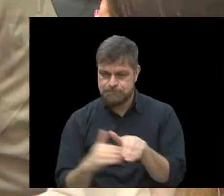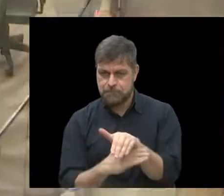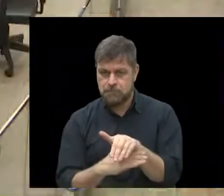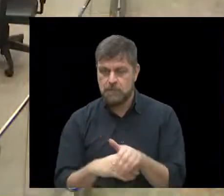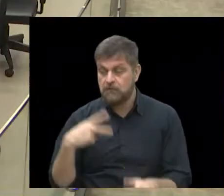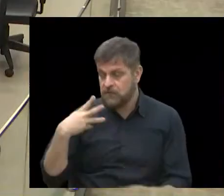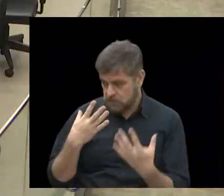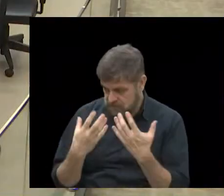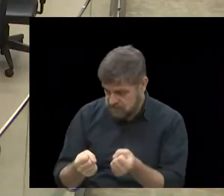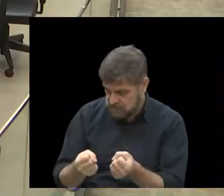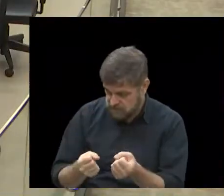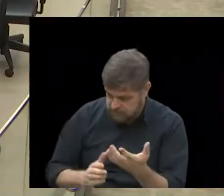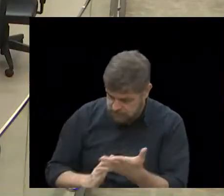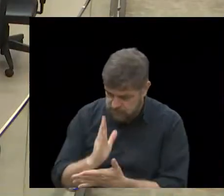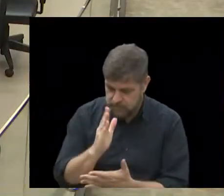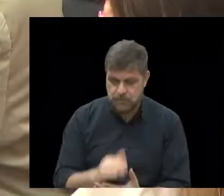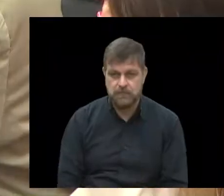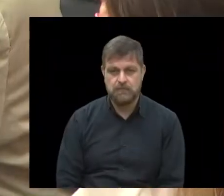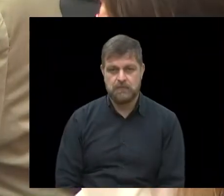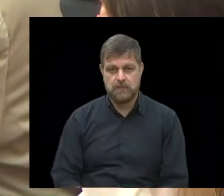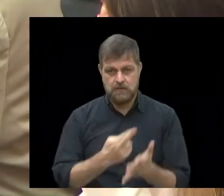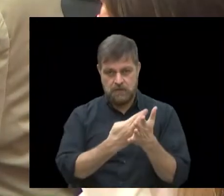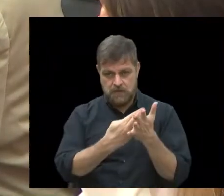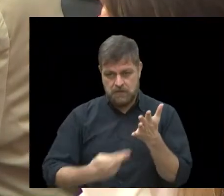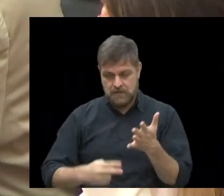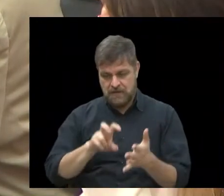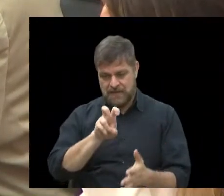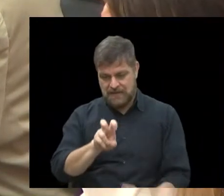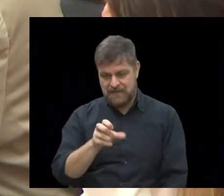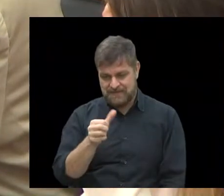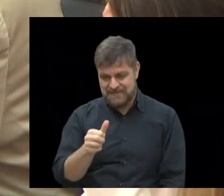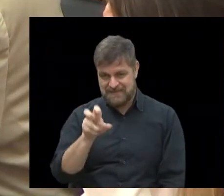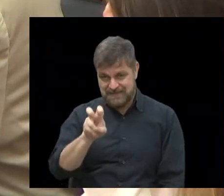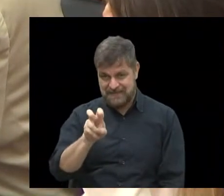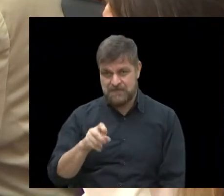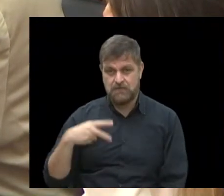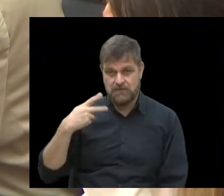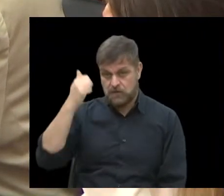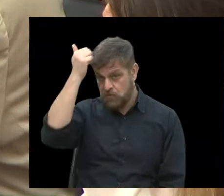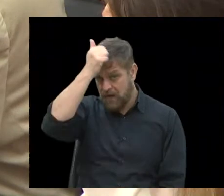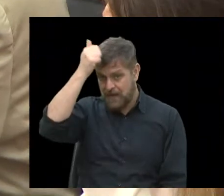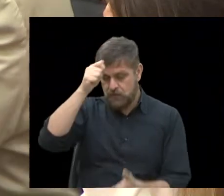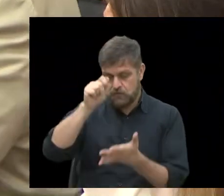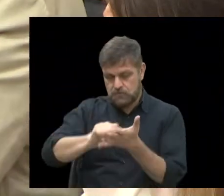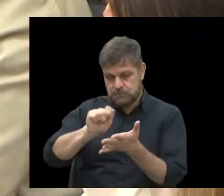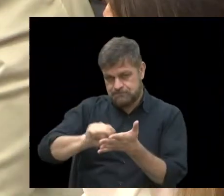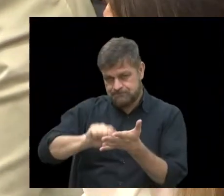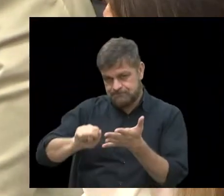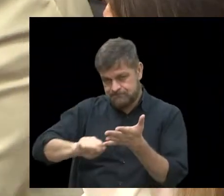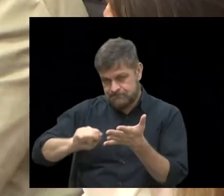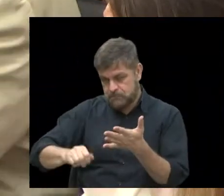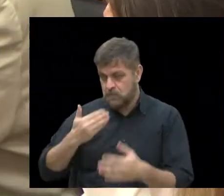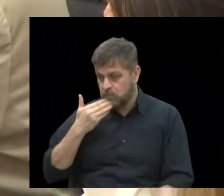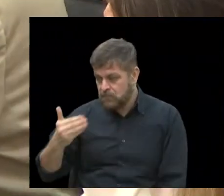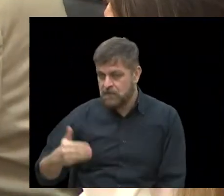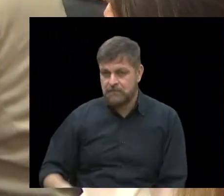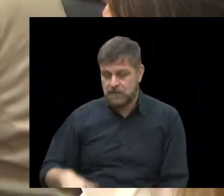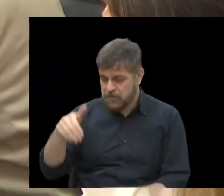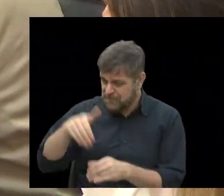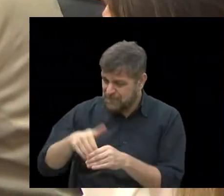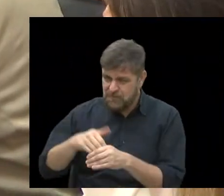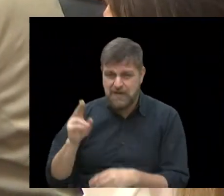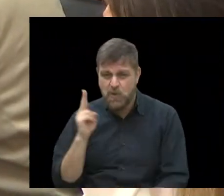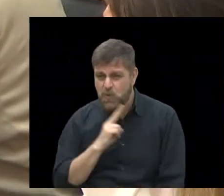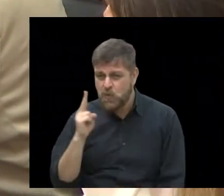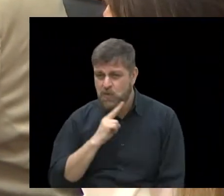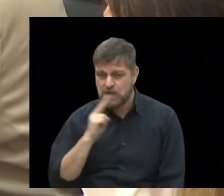Favoráveis permaneçam como estão. Aprovado. Requerimento número 565 do senhor Ailton da Farmácia, requerendo tramitação em regime de urgência